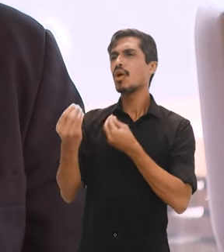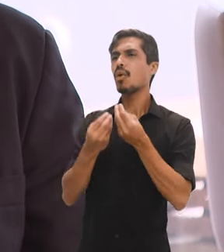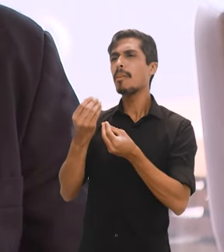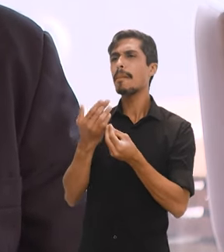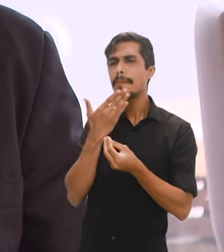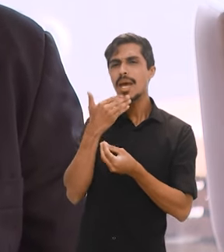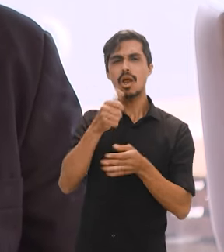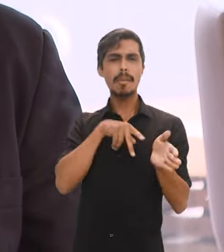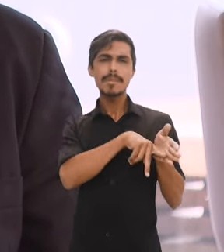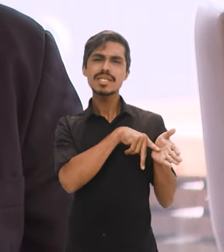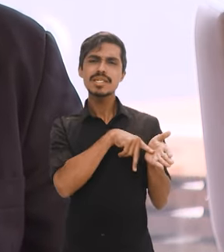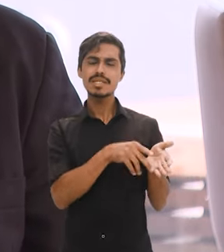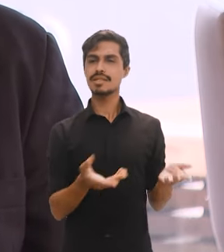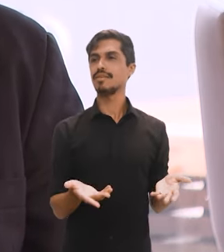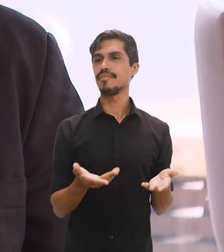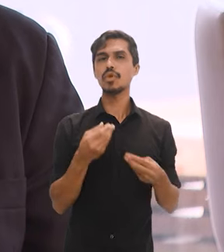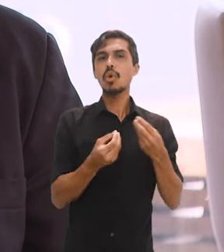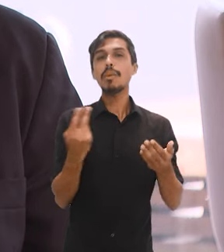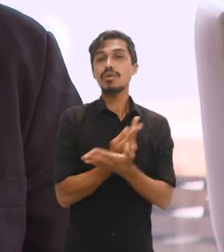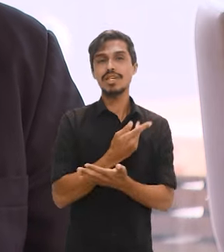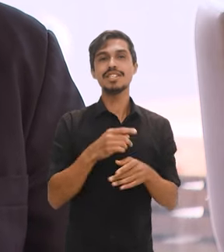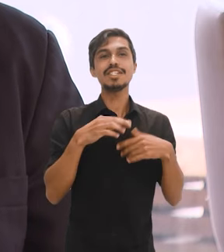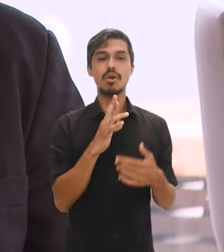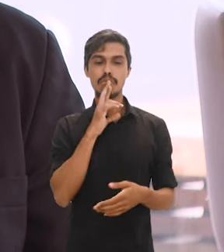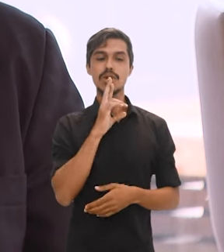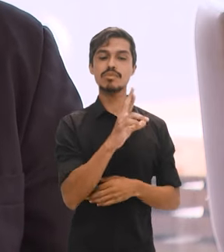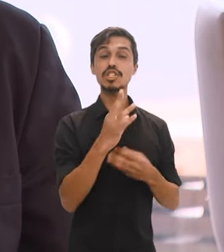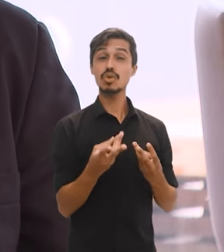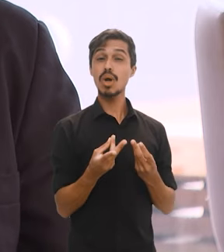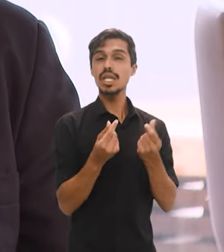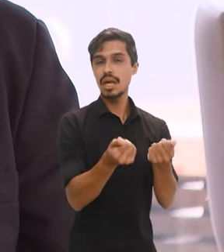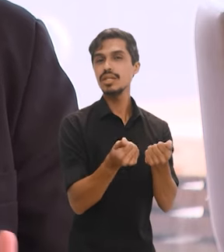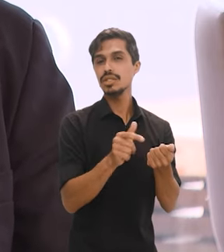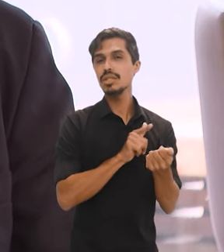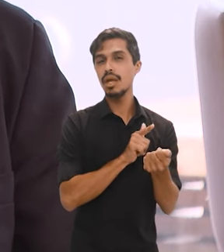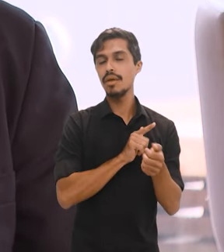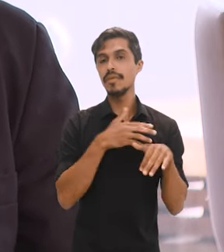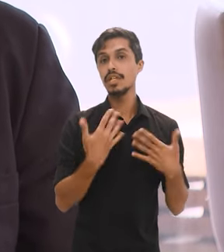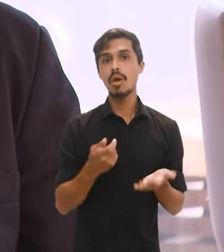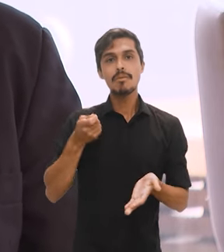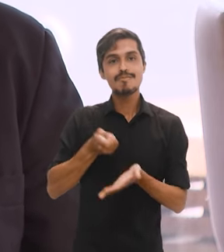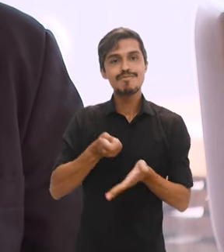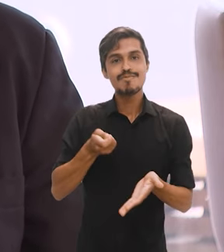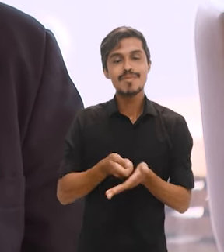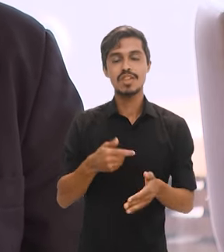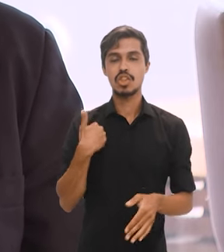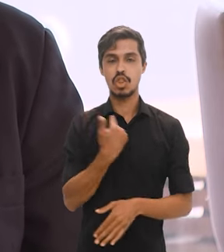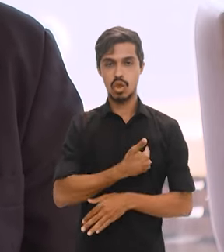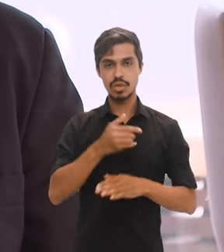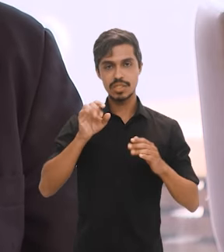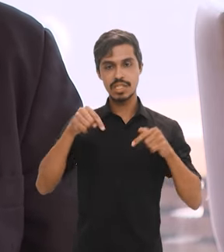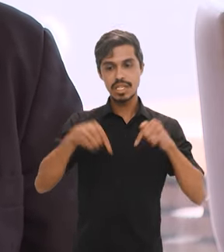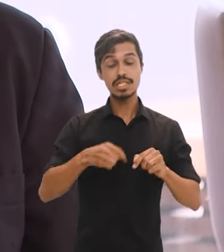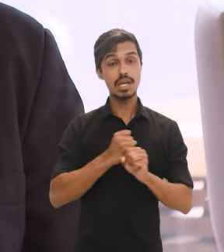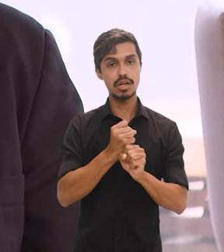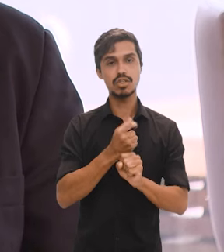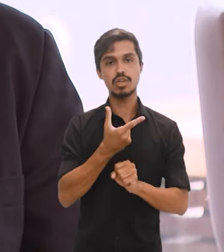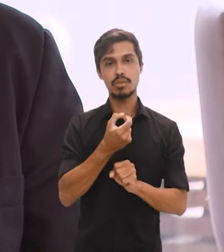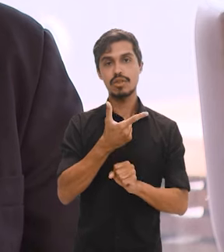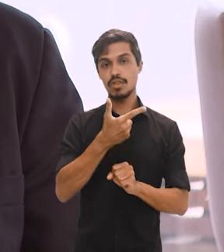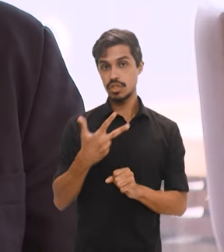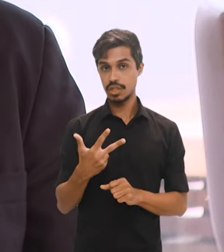dados, com base nas pesquisas mais adequadas. e isso está nos exigindo atualmente, nesse ano de